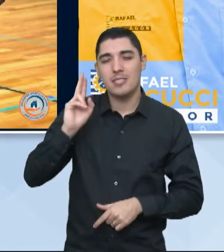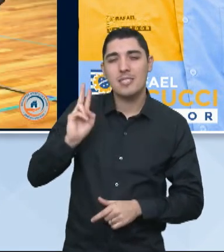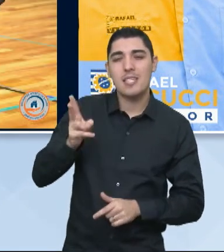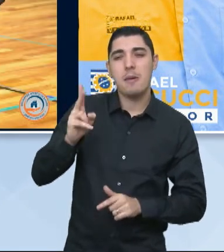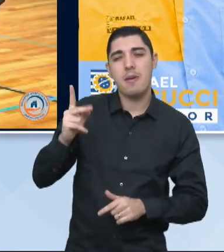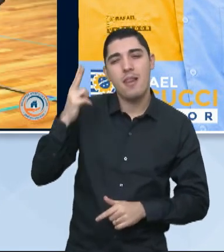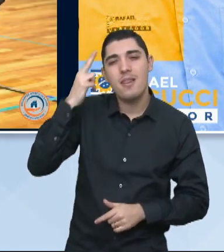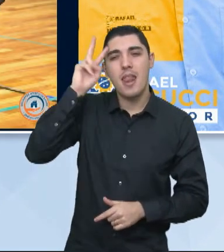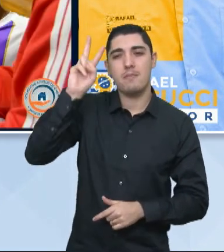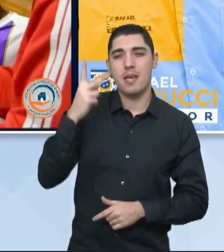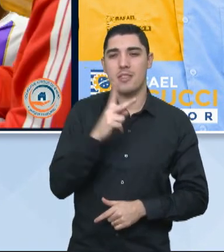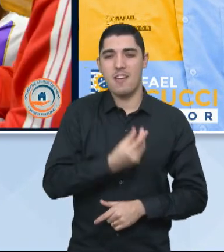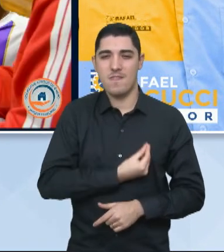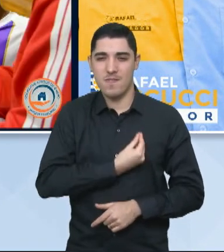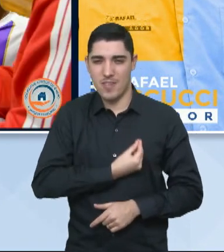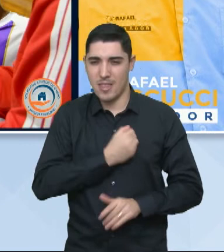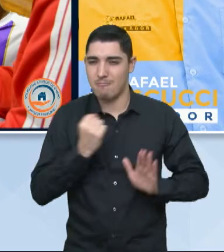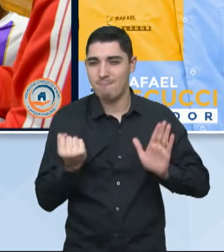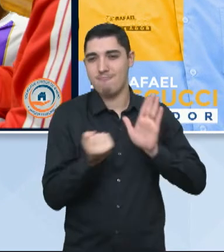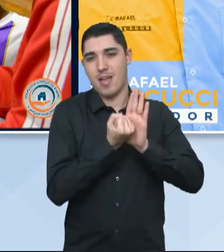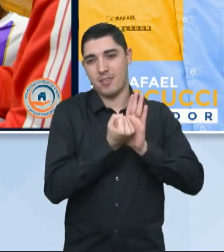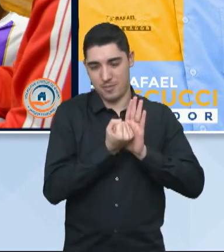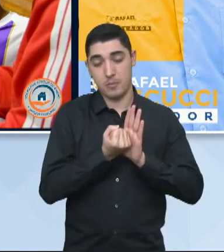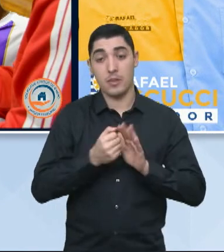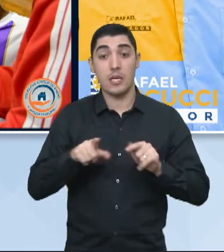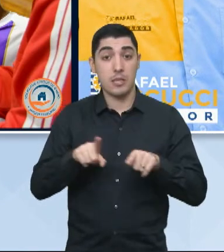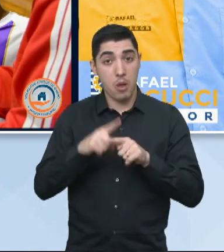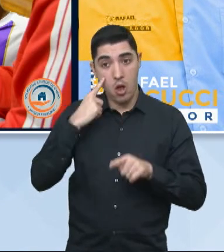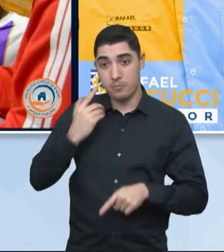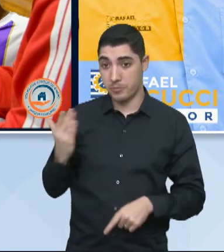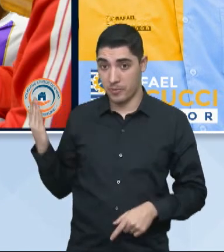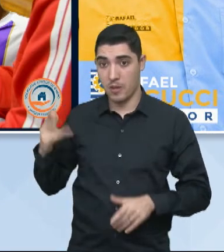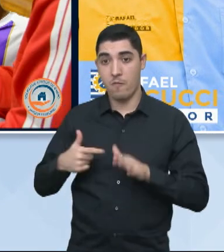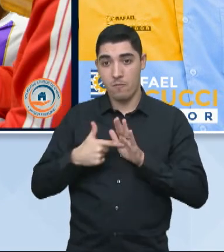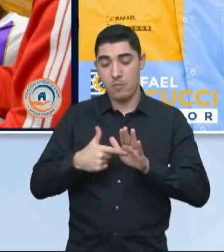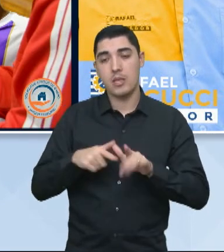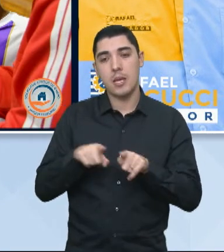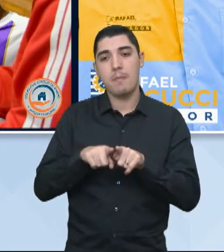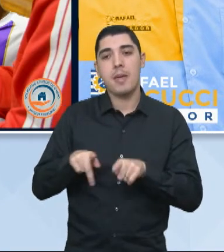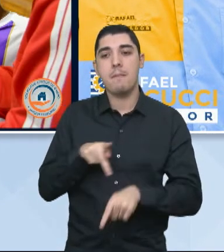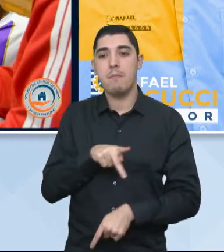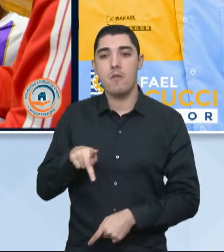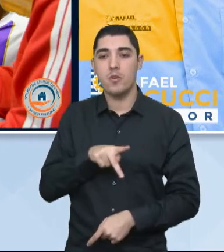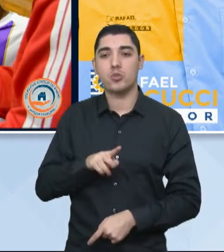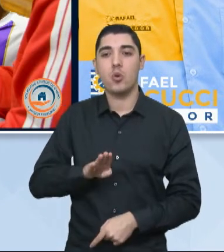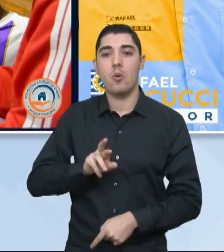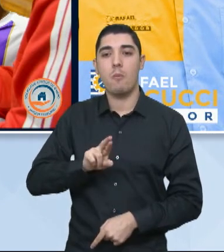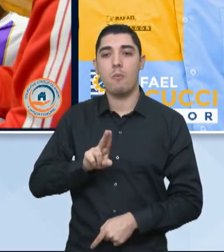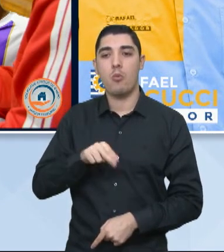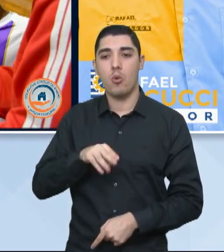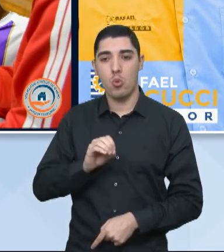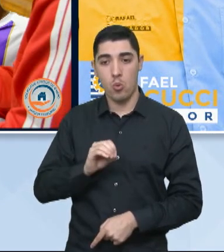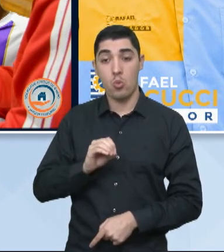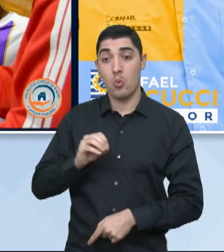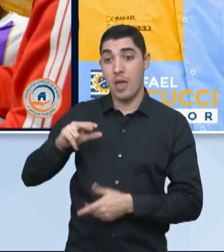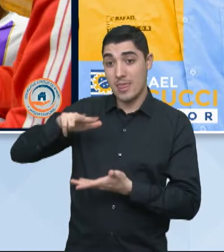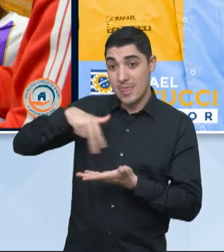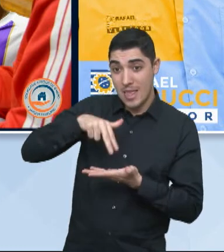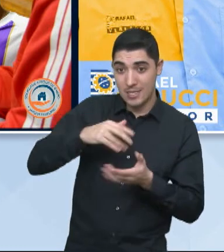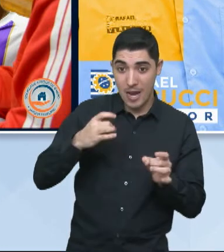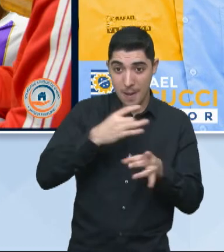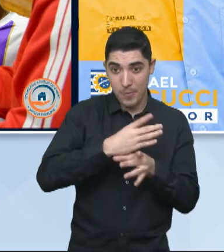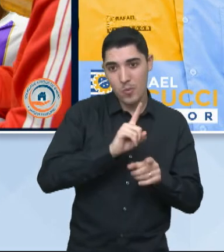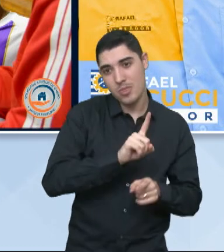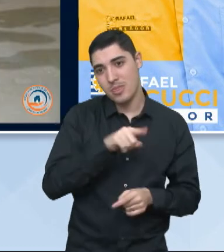desses jovens. Né, um pouco de foto aí do Sub-14, o professor Bruno também, depois da Zumba, foi lá dar umas dicas, ele que ajuda